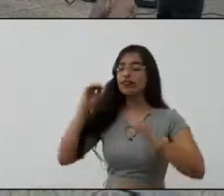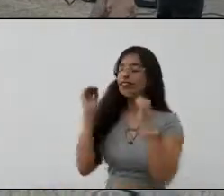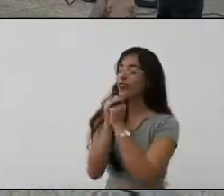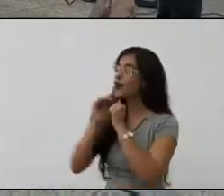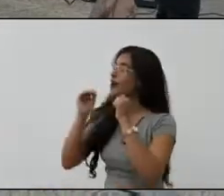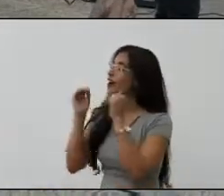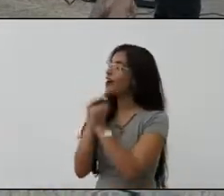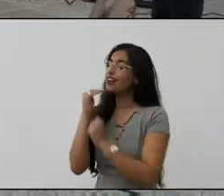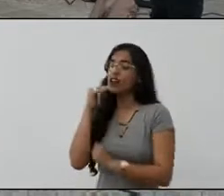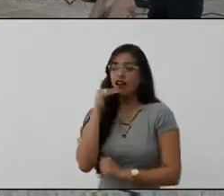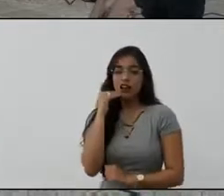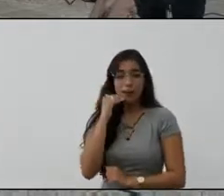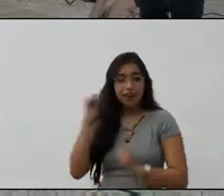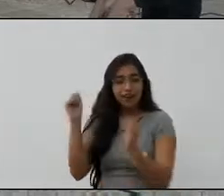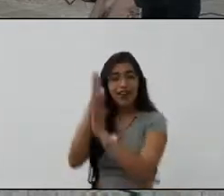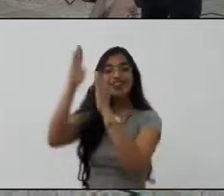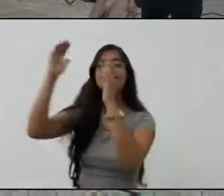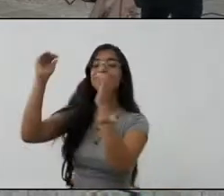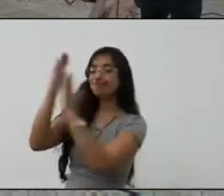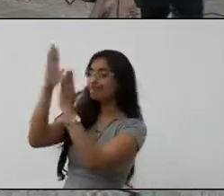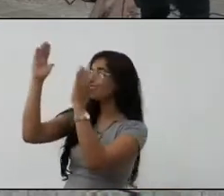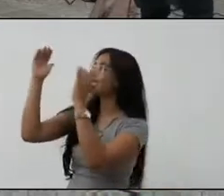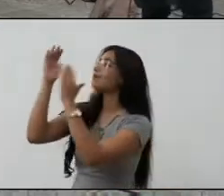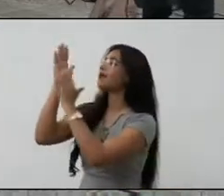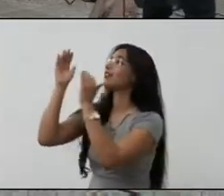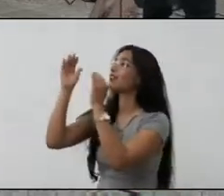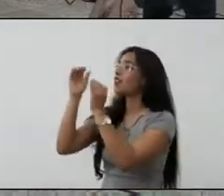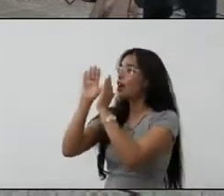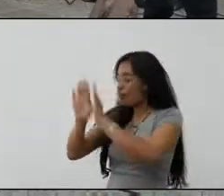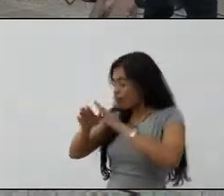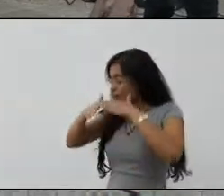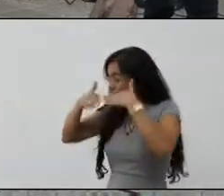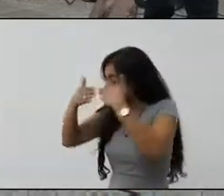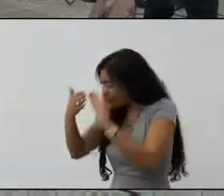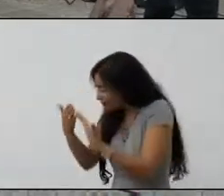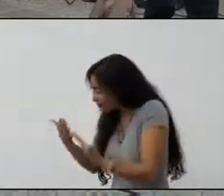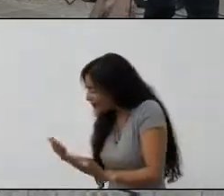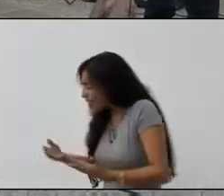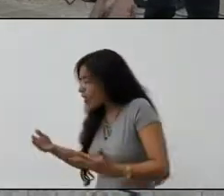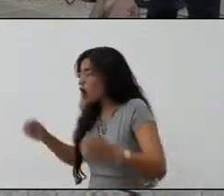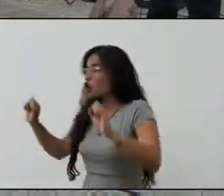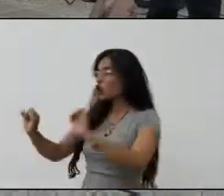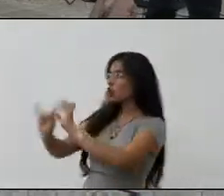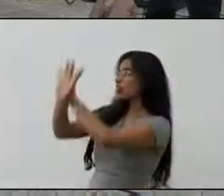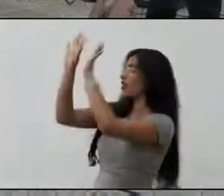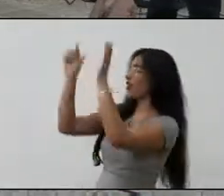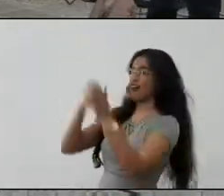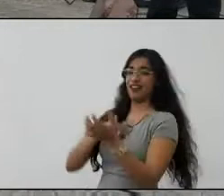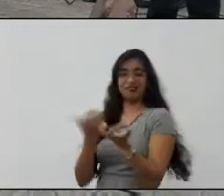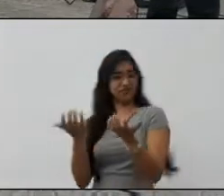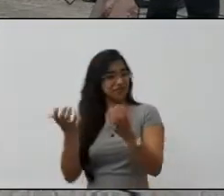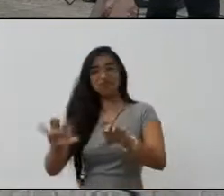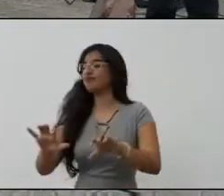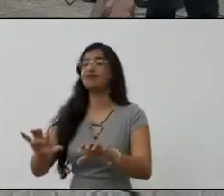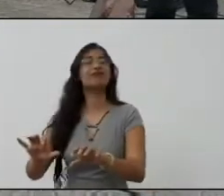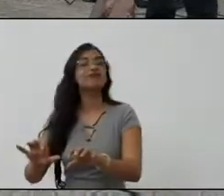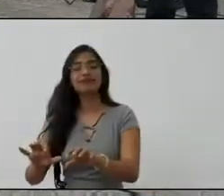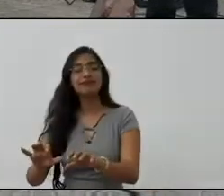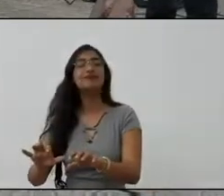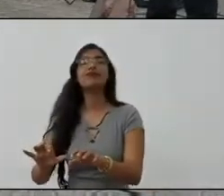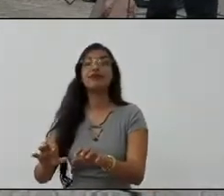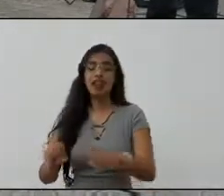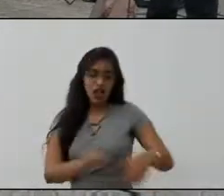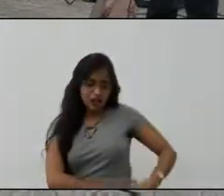pequeno que ora, pequeno que adora, que se humilha, não